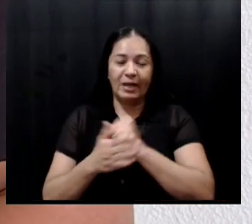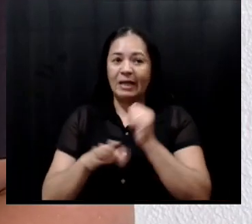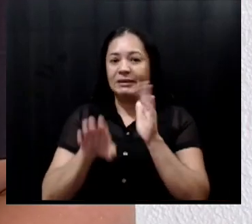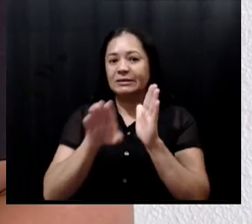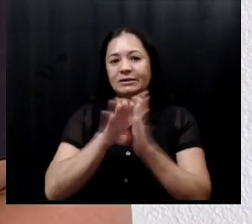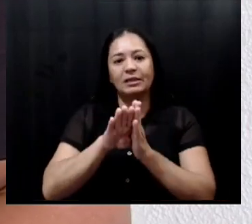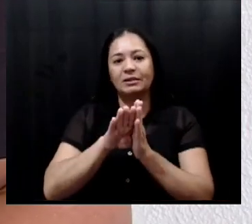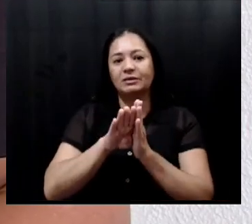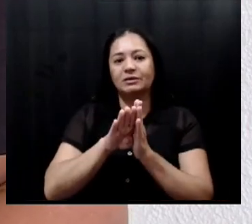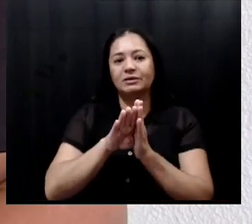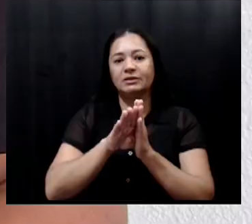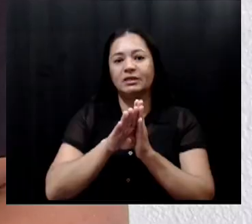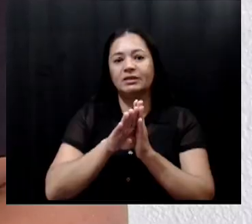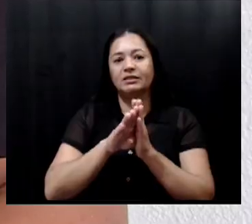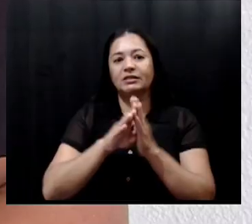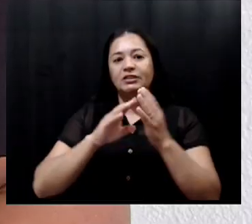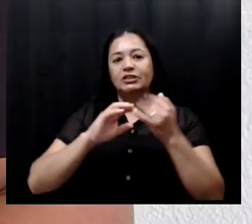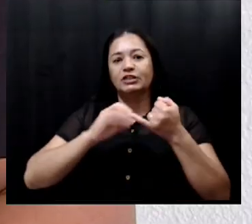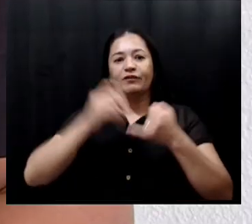feijoada, dobradinha,